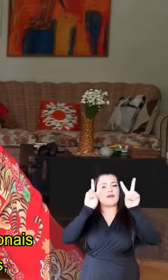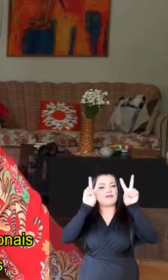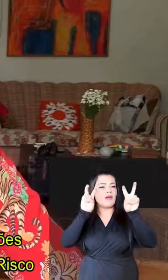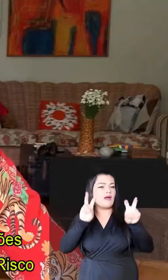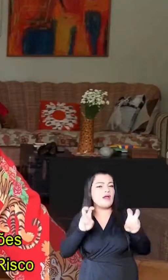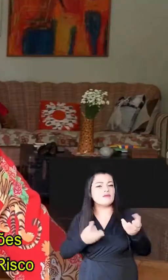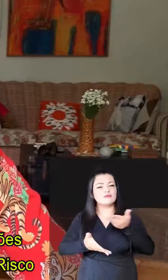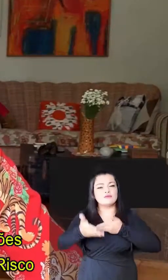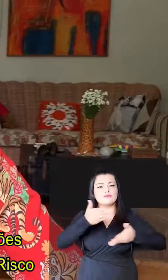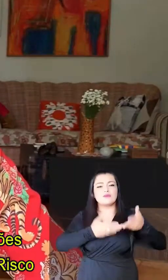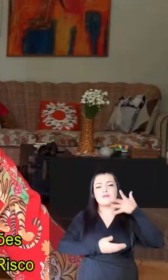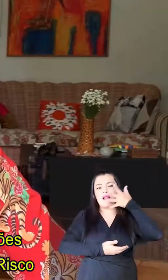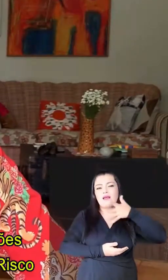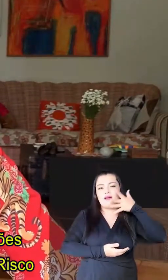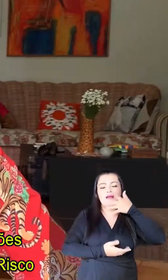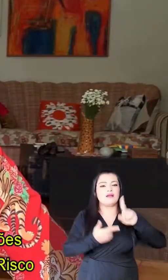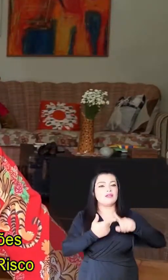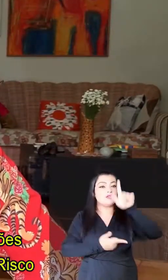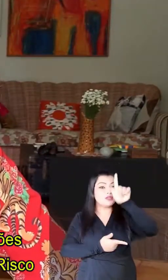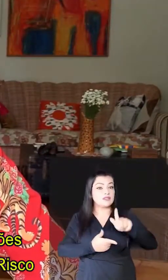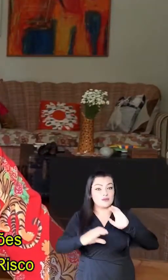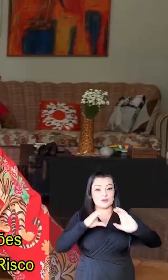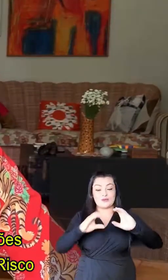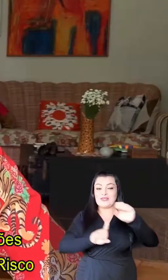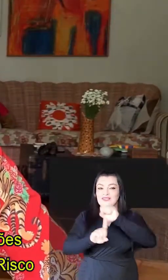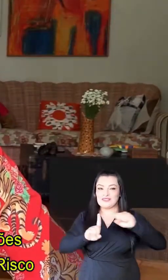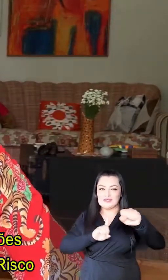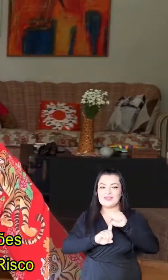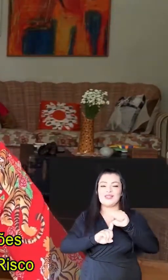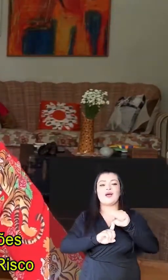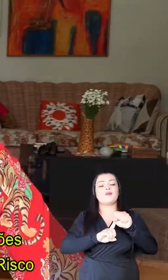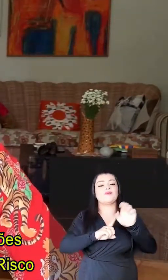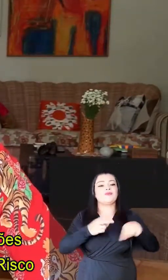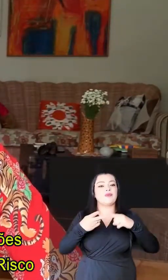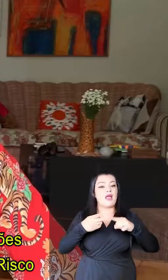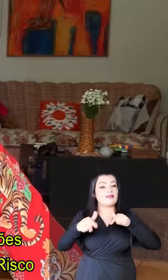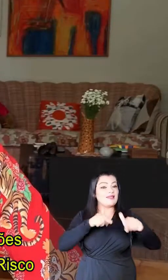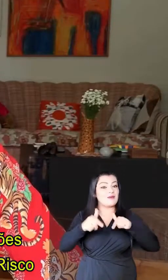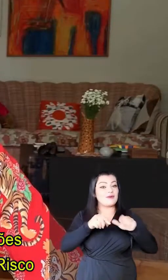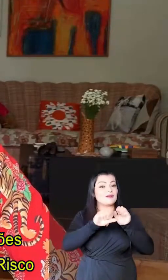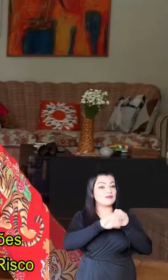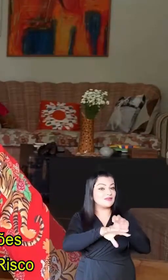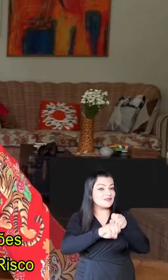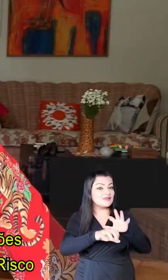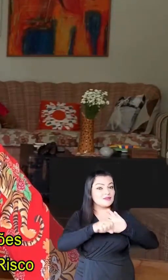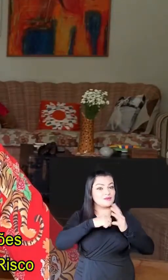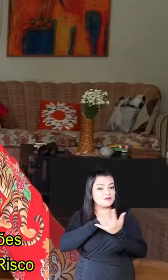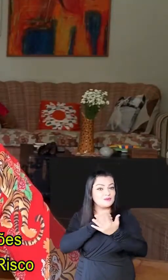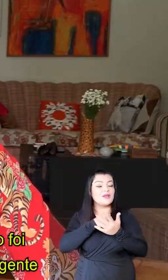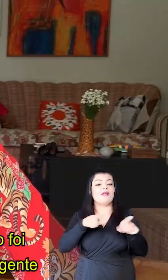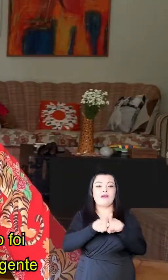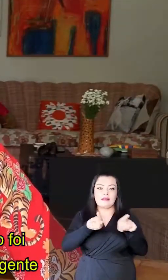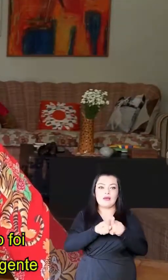muito interessantes, que foi a gestão de comunicação social, ações educativas durante a pandemia e gestão de